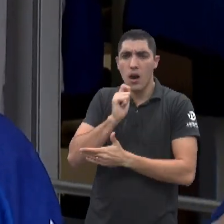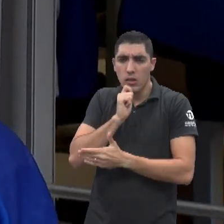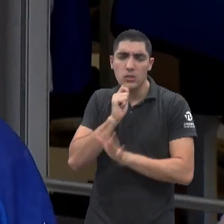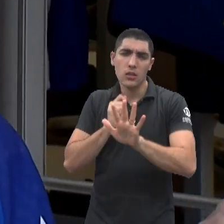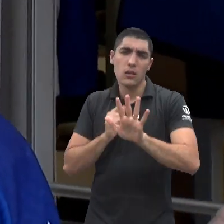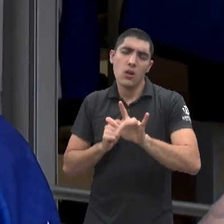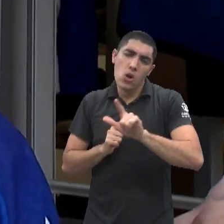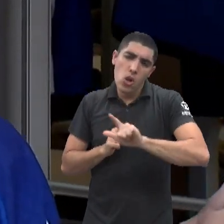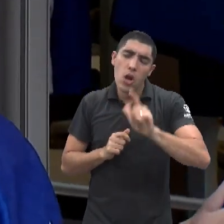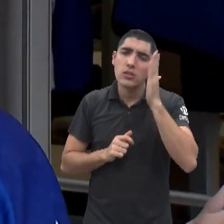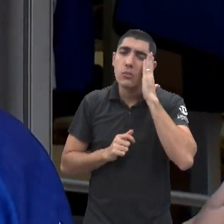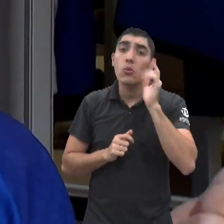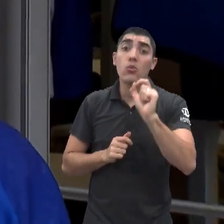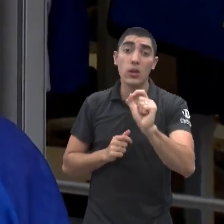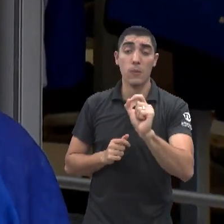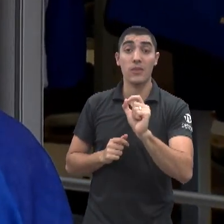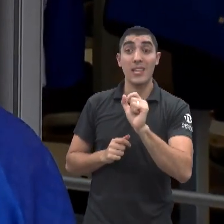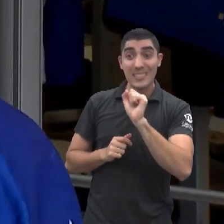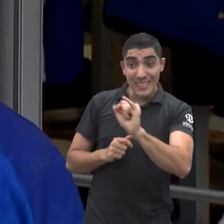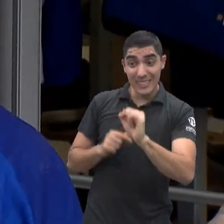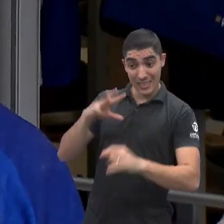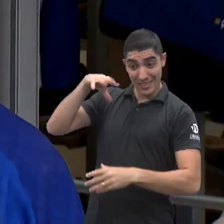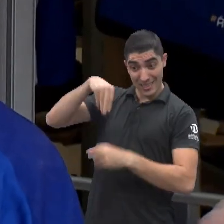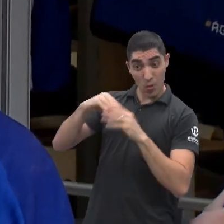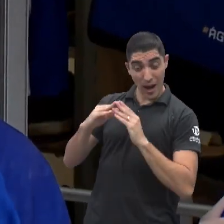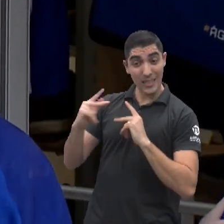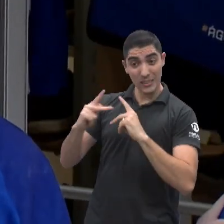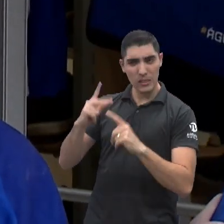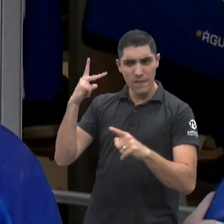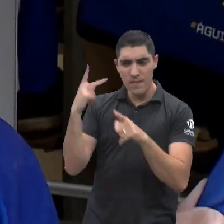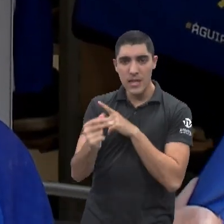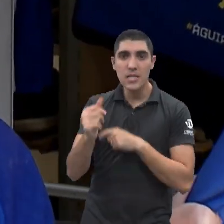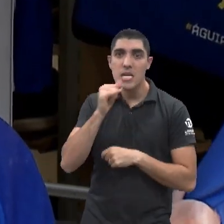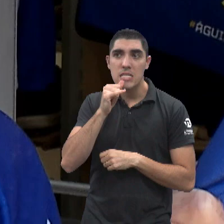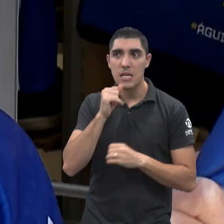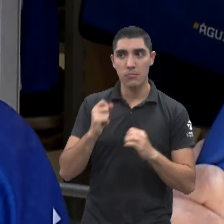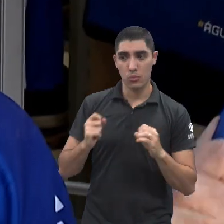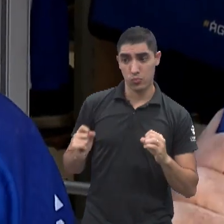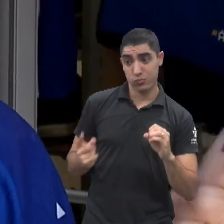seria o ideal se o São José tivesse ganho aqui, 2, 3 gols de diferença.